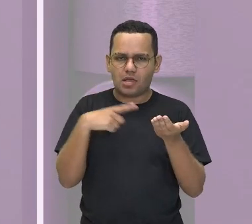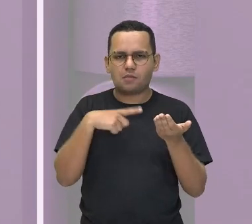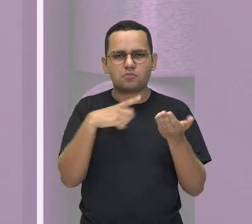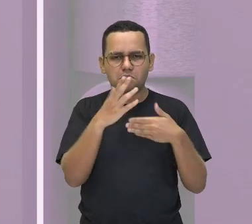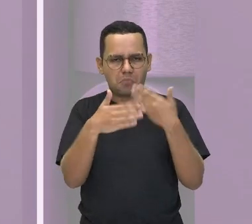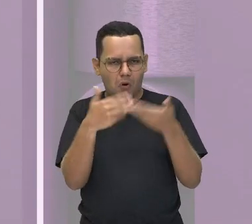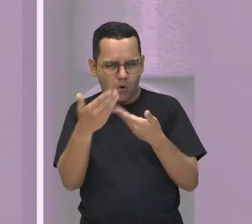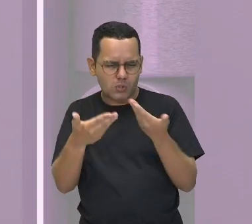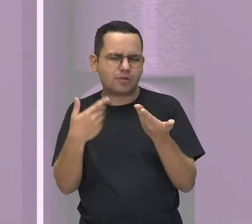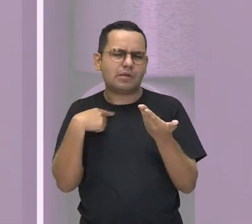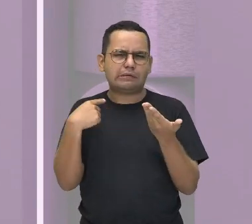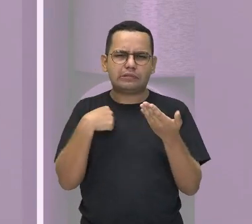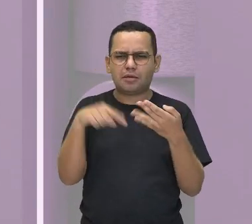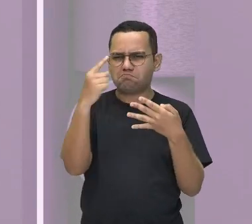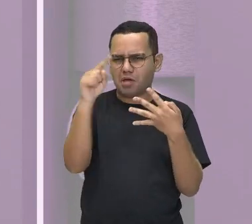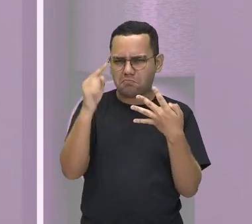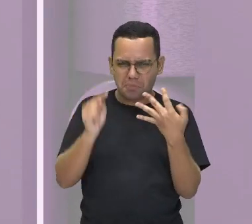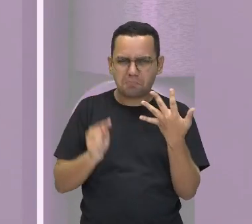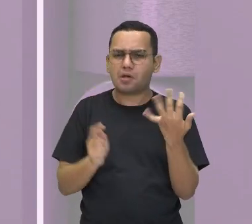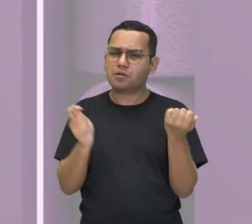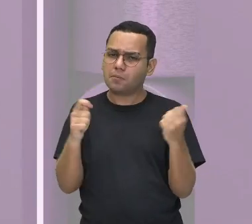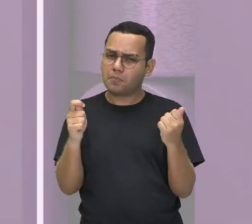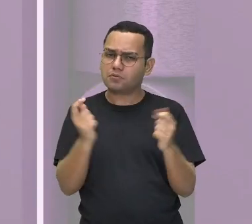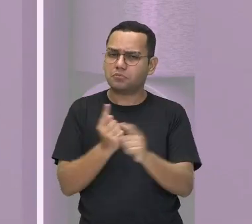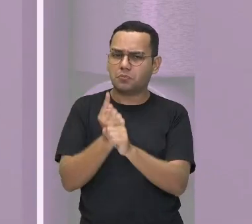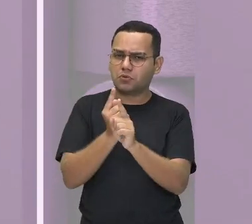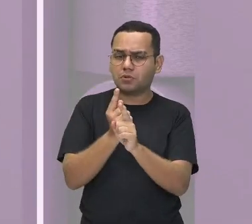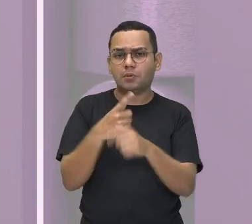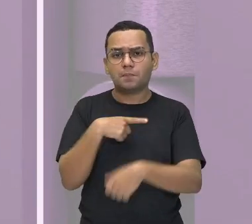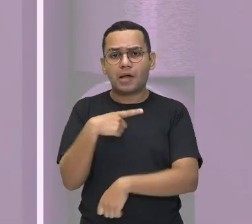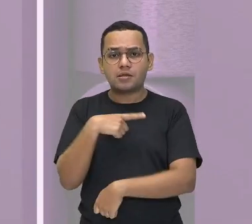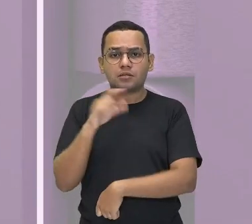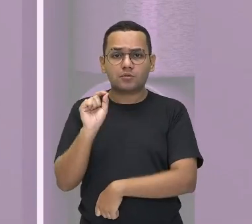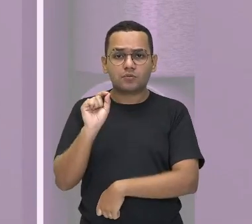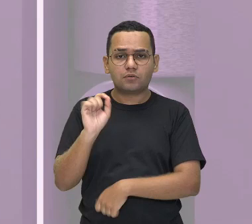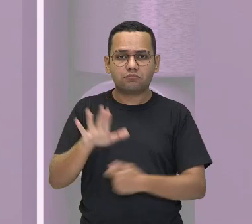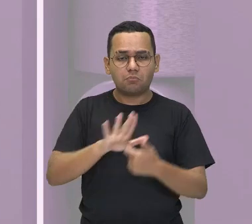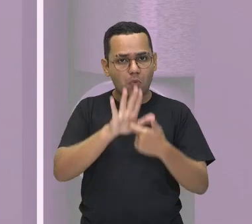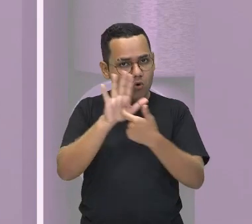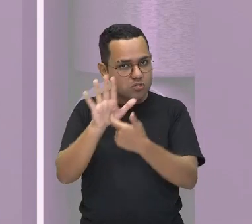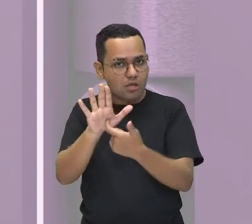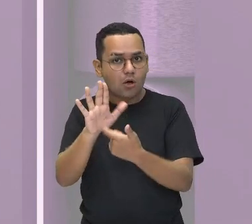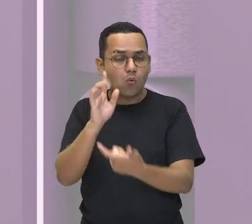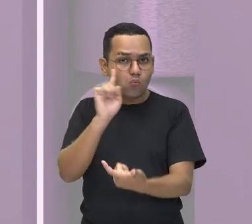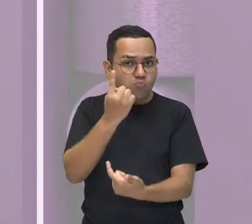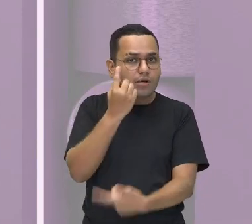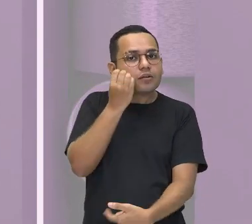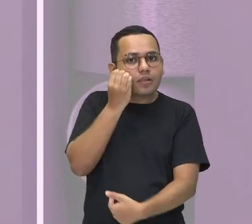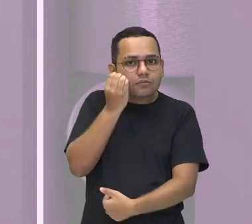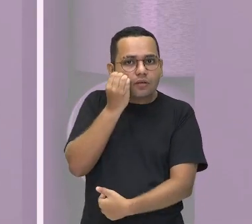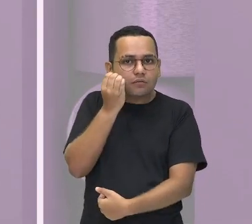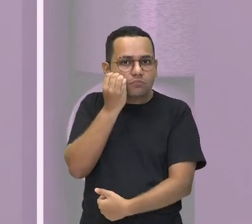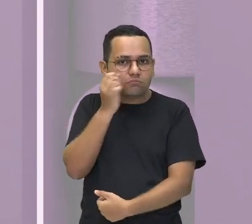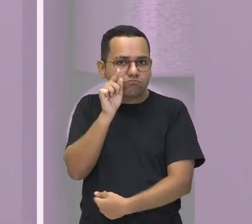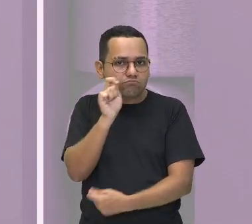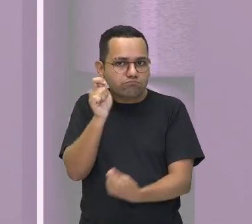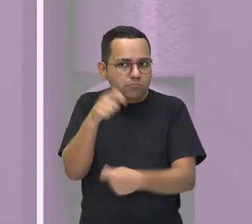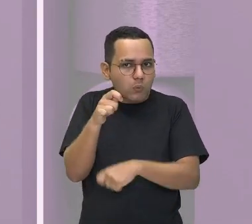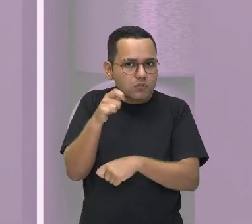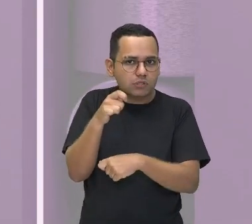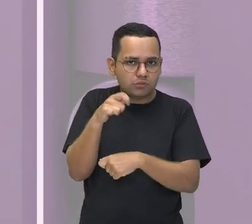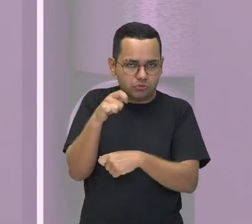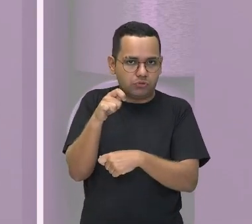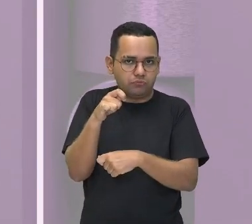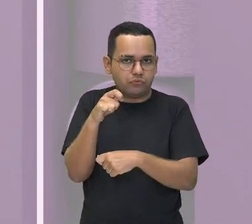obter a equação geral. Eu vou mostrar de um jeito, tá bom? Uma das maneiras, né, que você também pode aplicar aqui